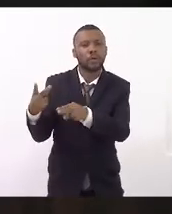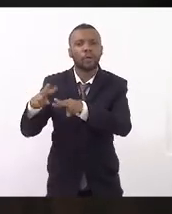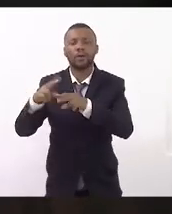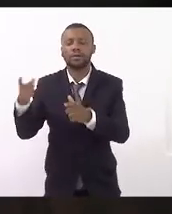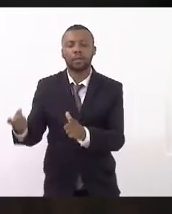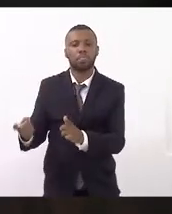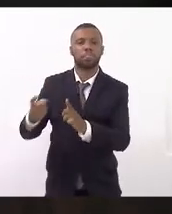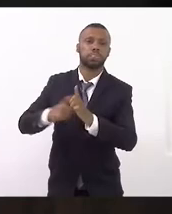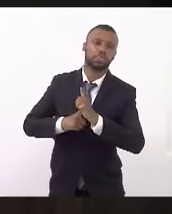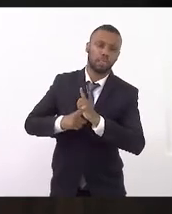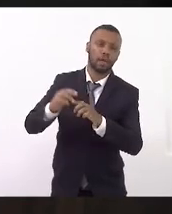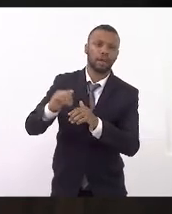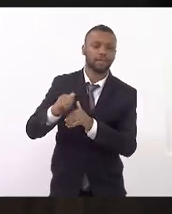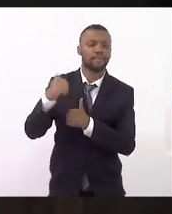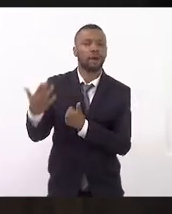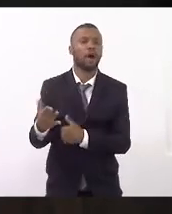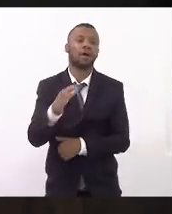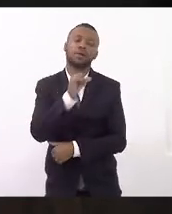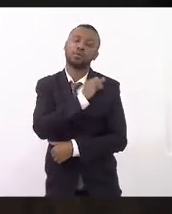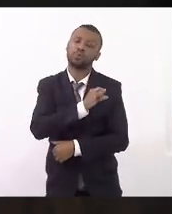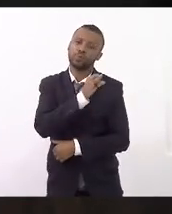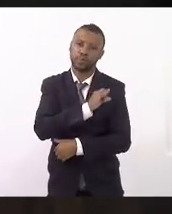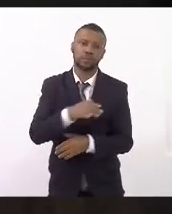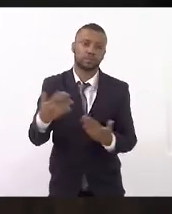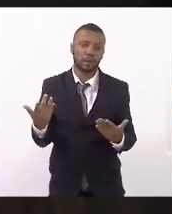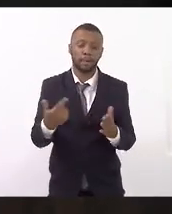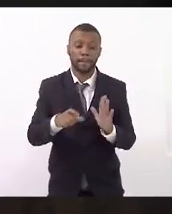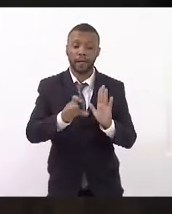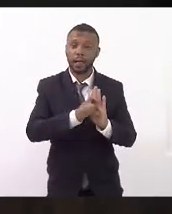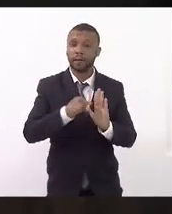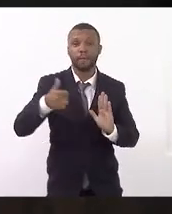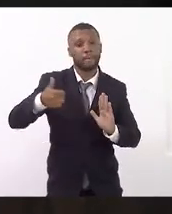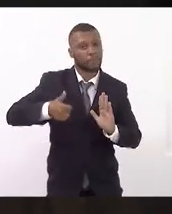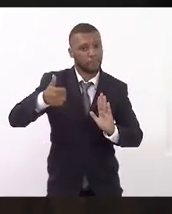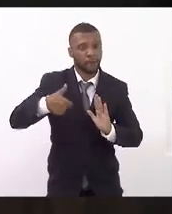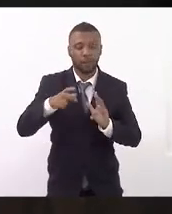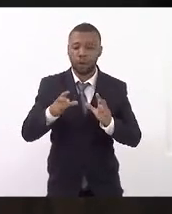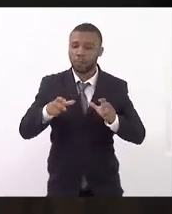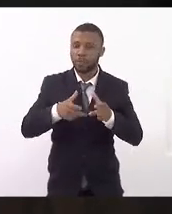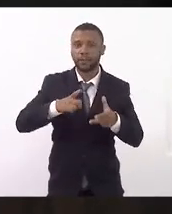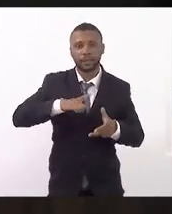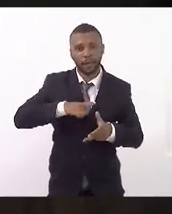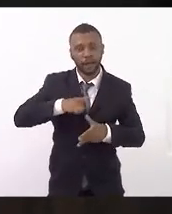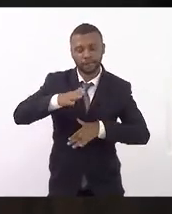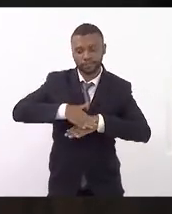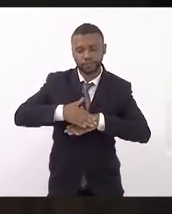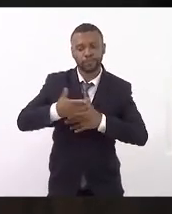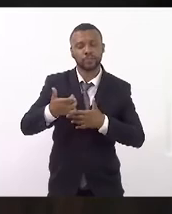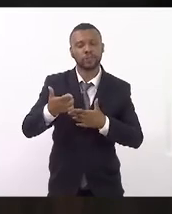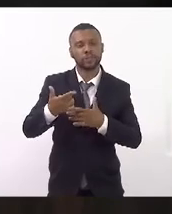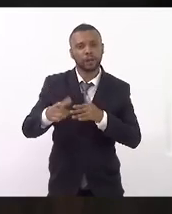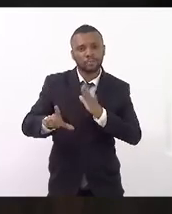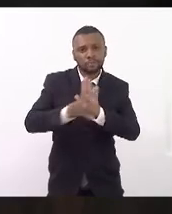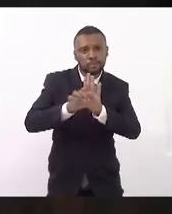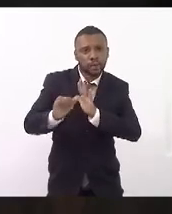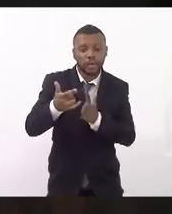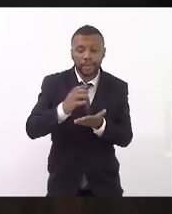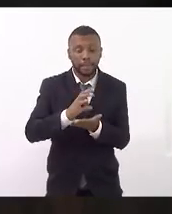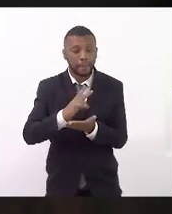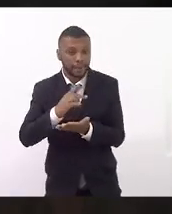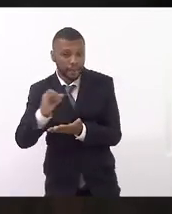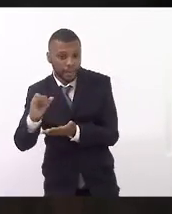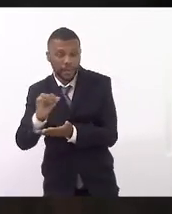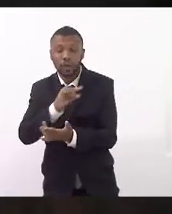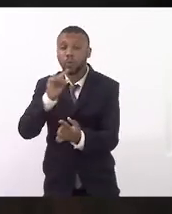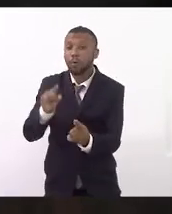Endividamento Externo do Rio de Janeiro. Parágrafo 1º. A comissão terá força legal de comissão parlamentar de inquérito para